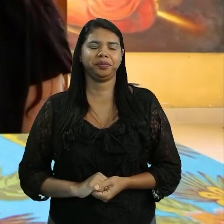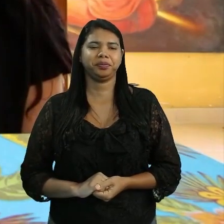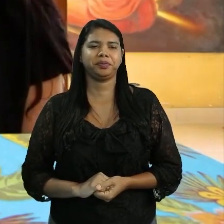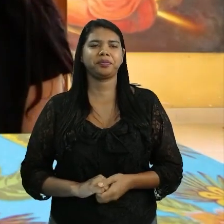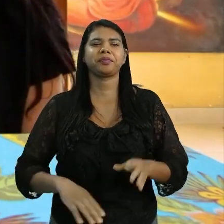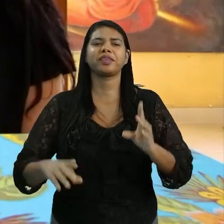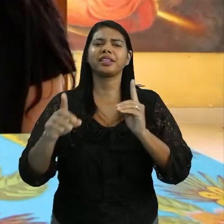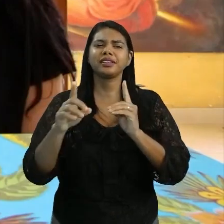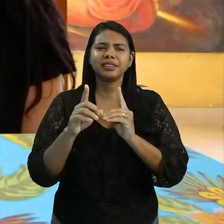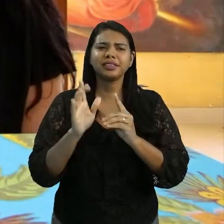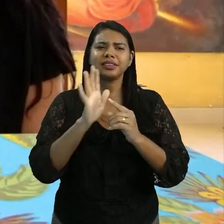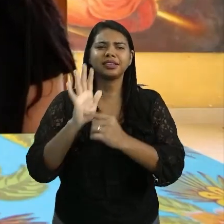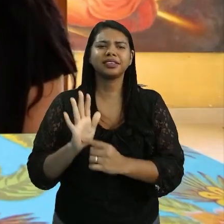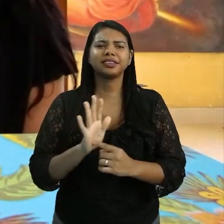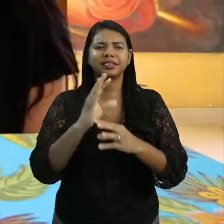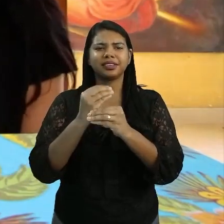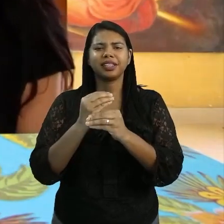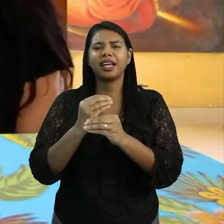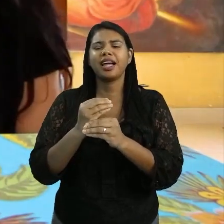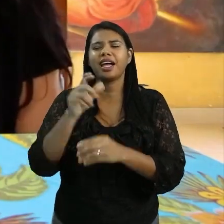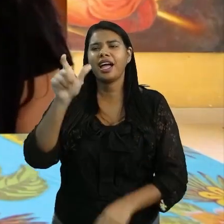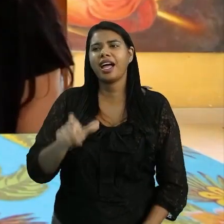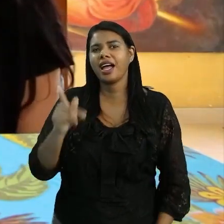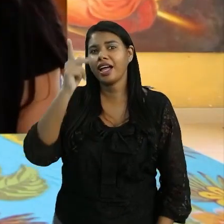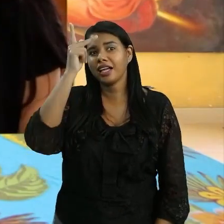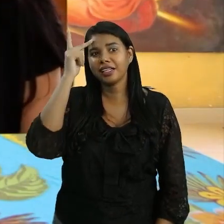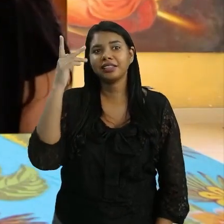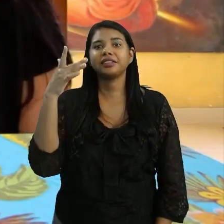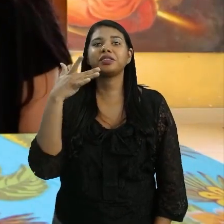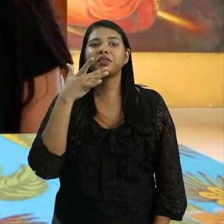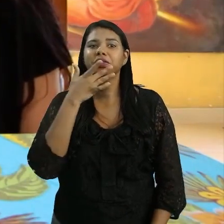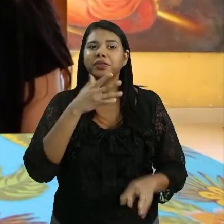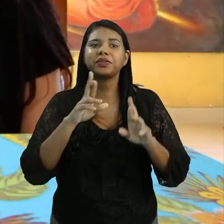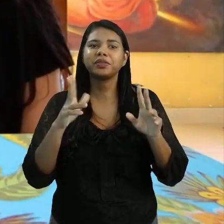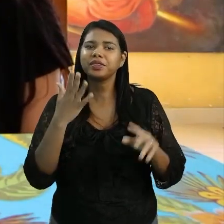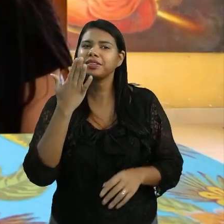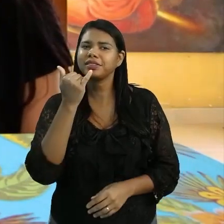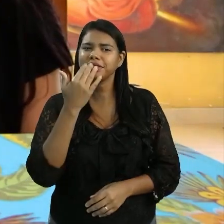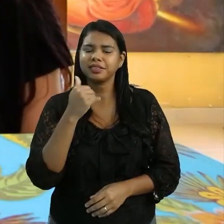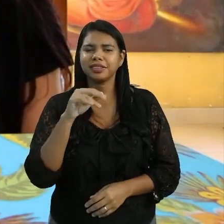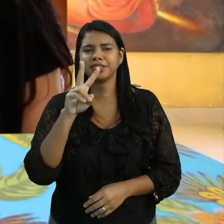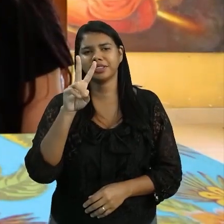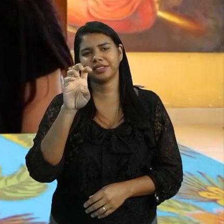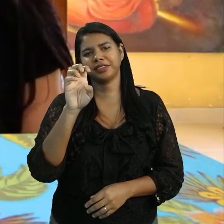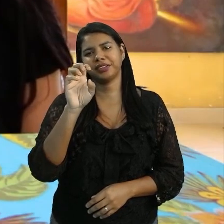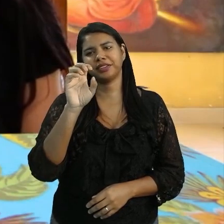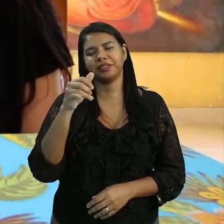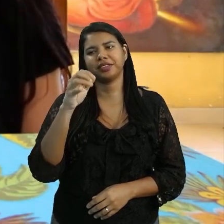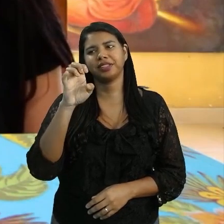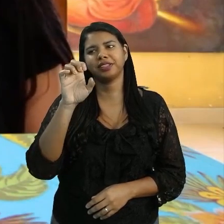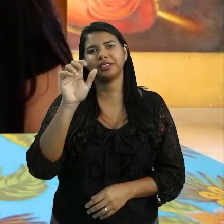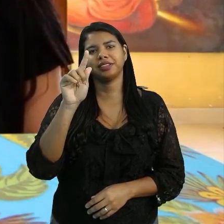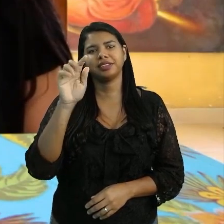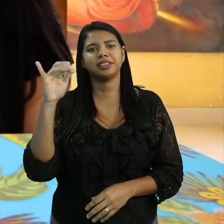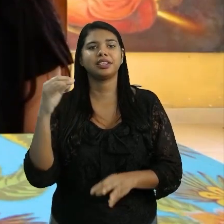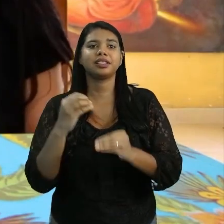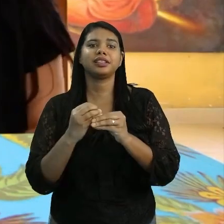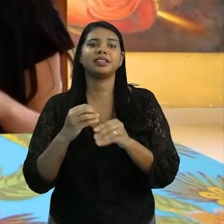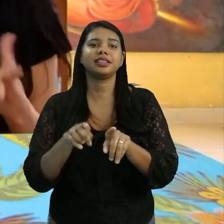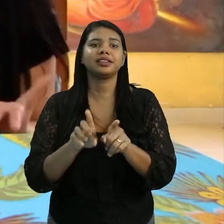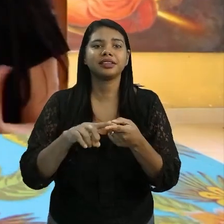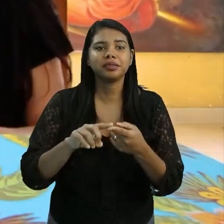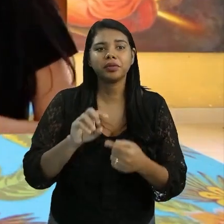e eles perguntam, mas um franguinho, não tem um frango, não tem um bife. Aí eu fico, vai ter, mas de soja.